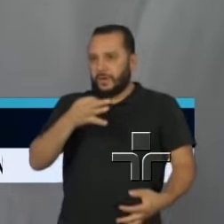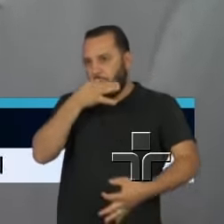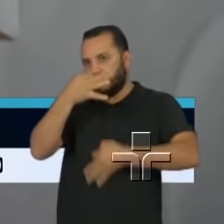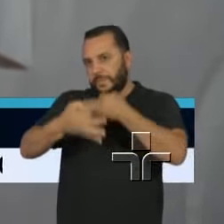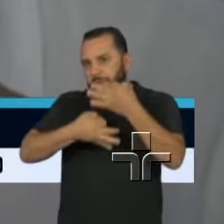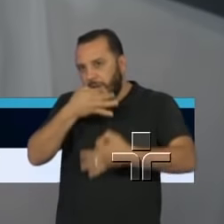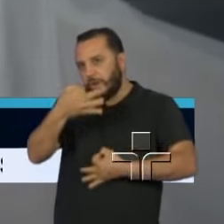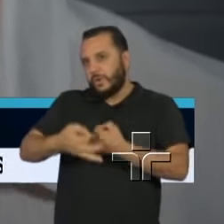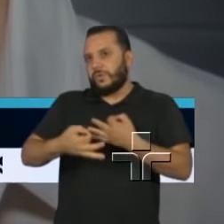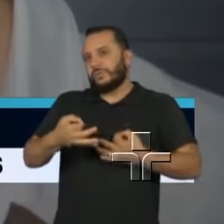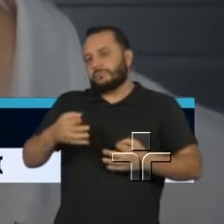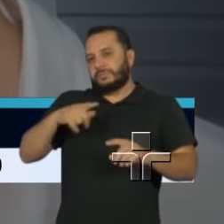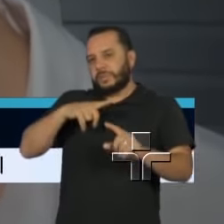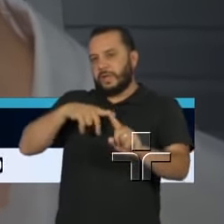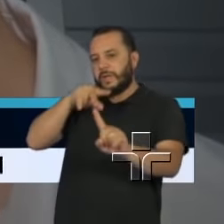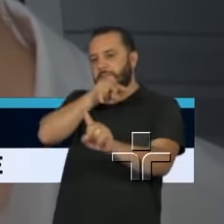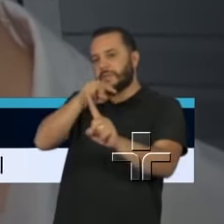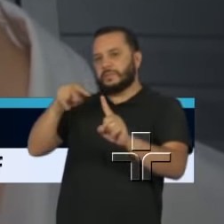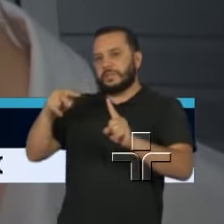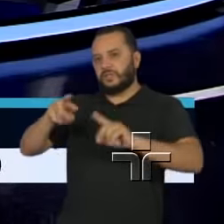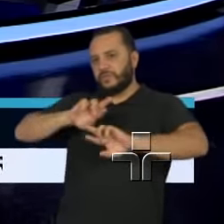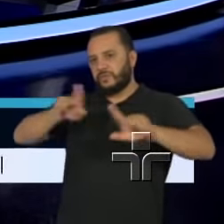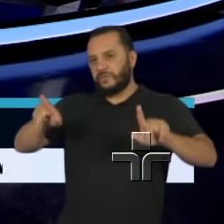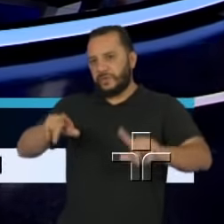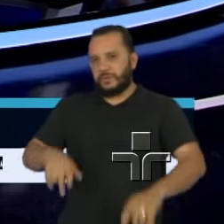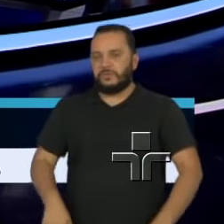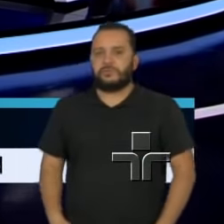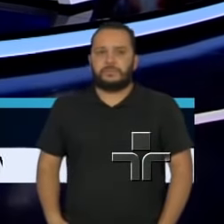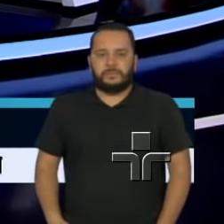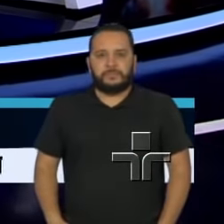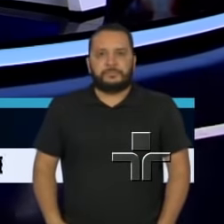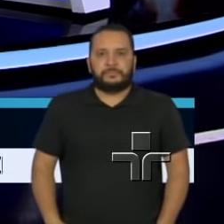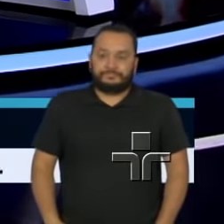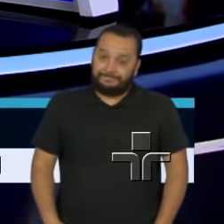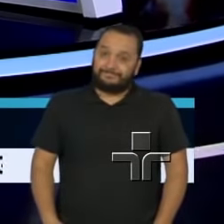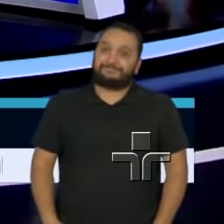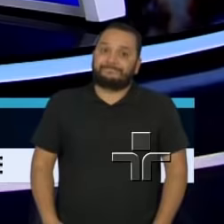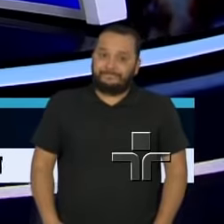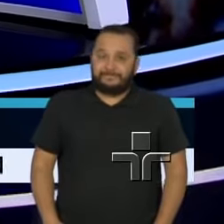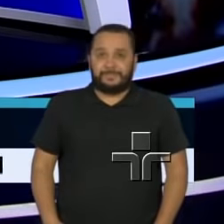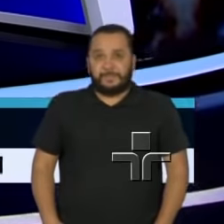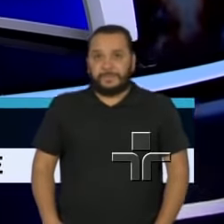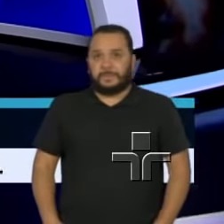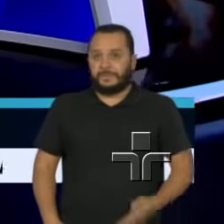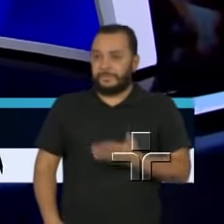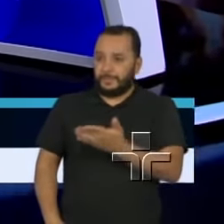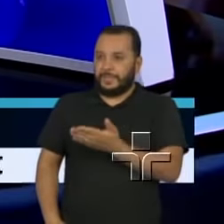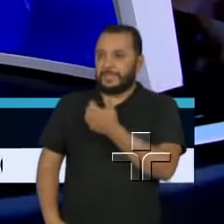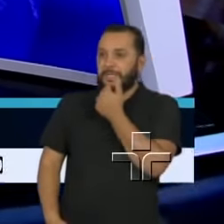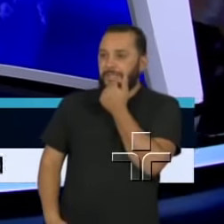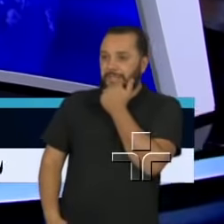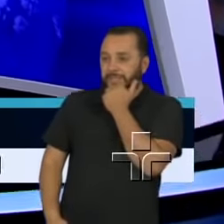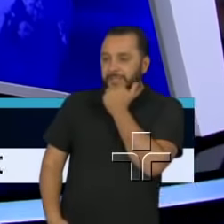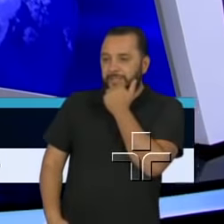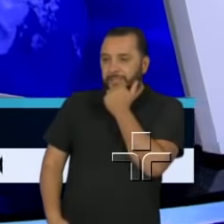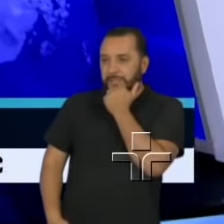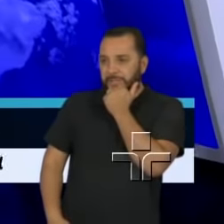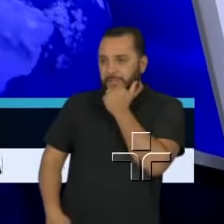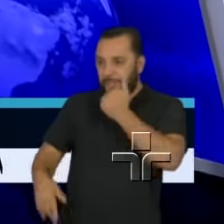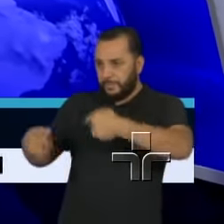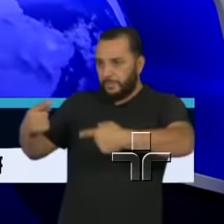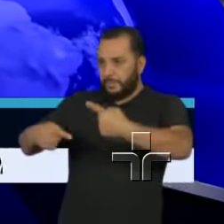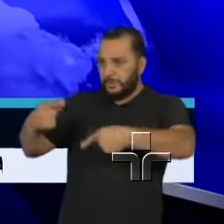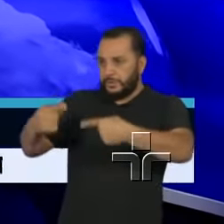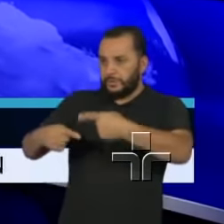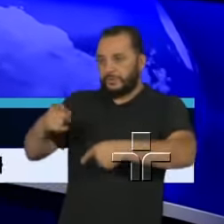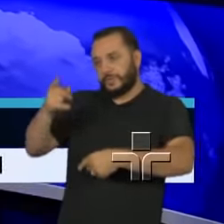ponto de vista a ser apresentado. Bom, Fausto, você como cientista político acha que os escândalos